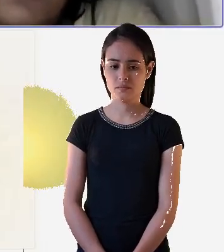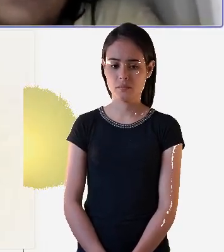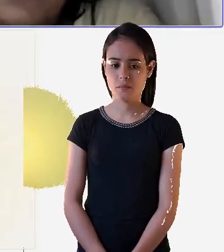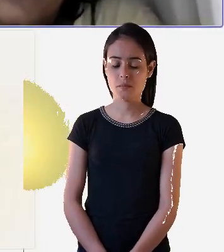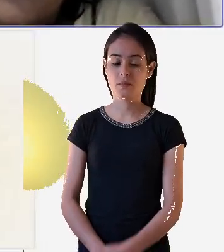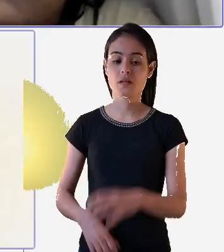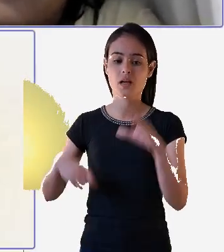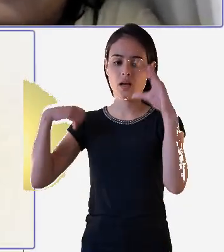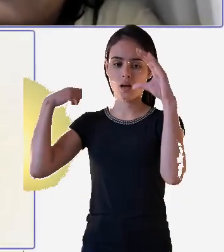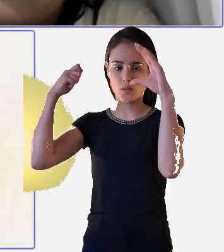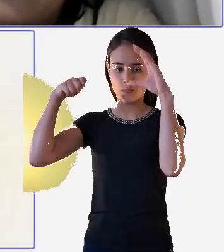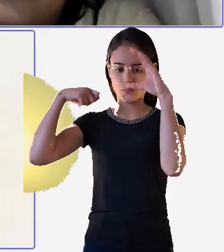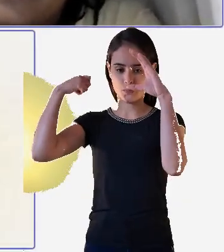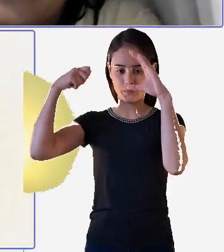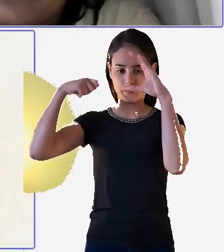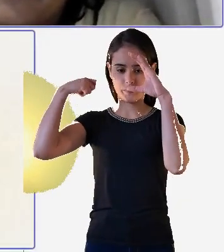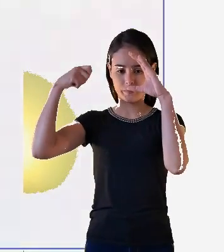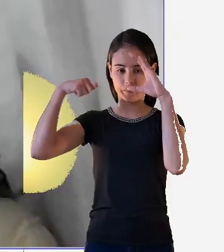Bom, então,